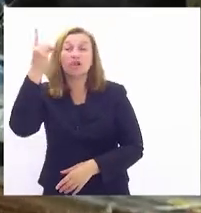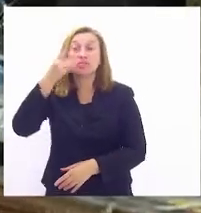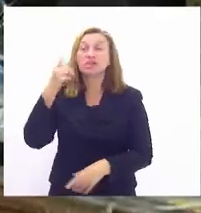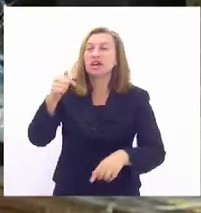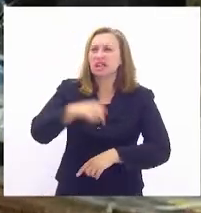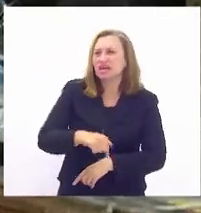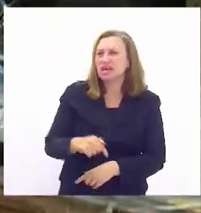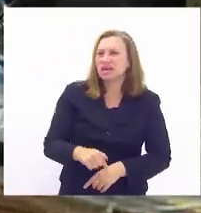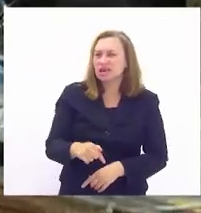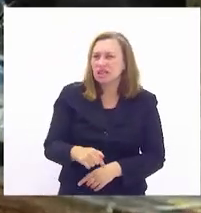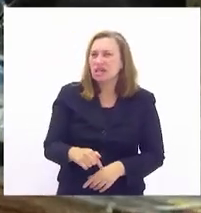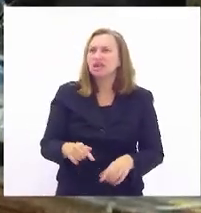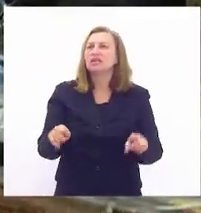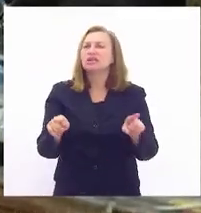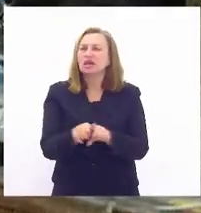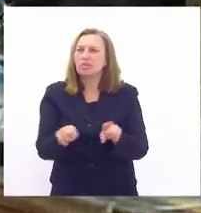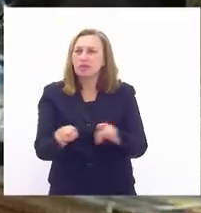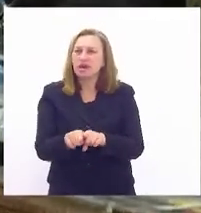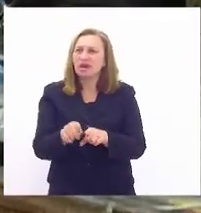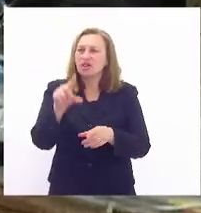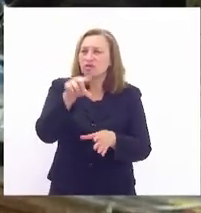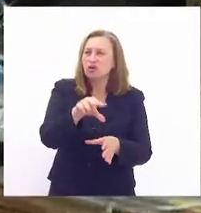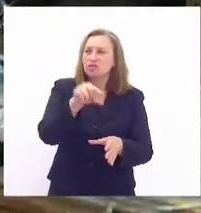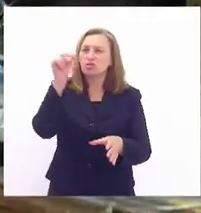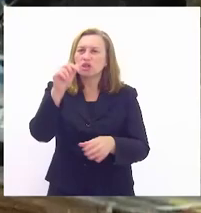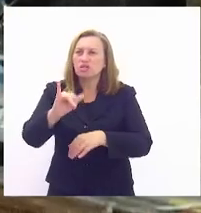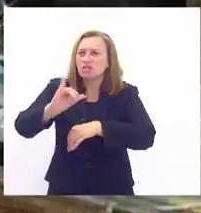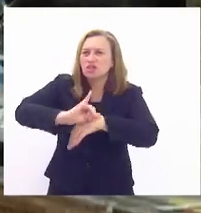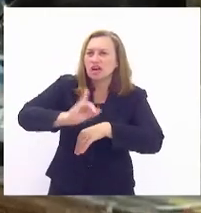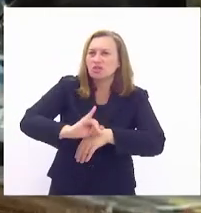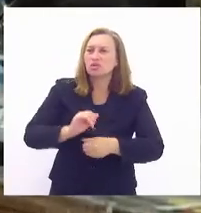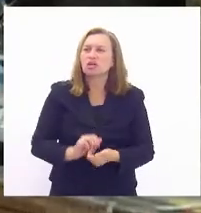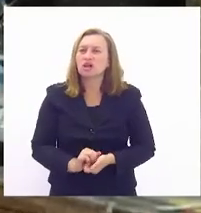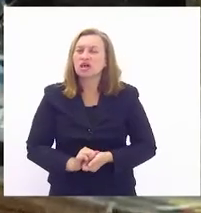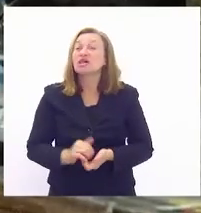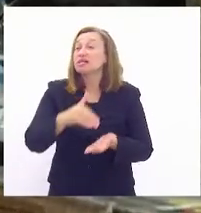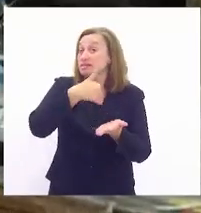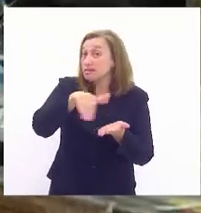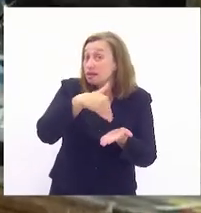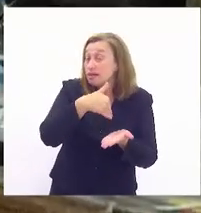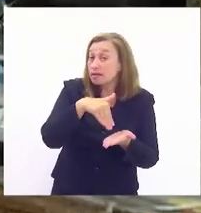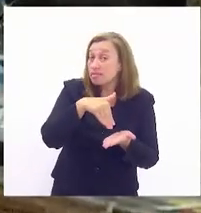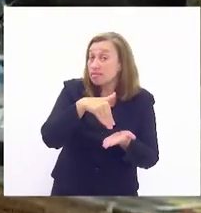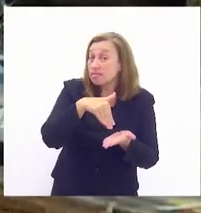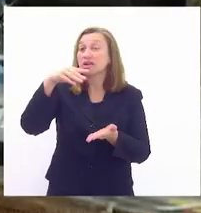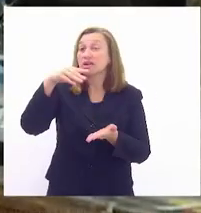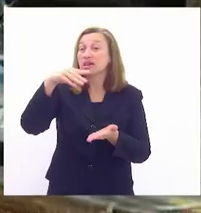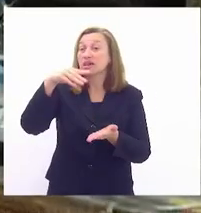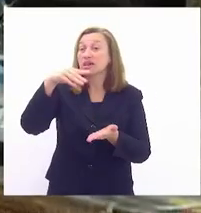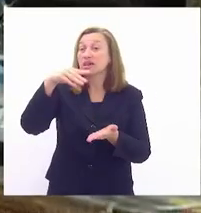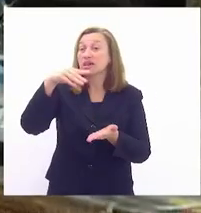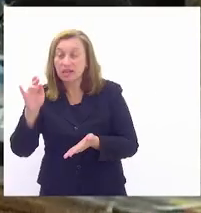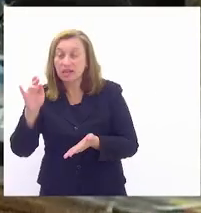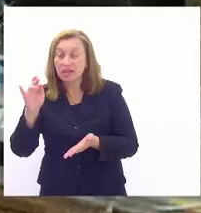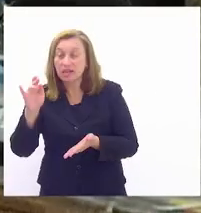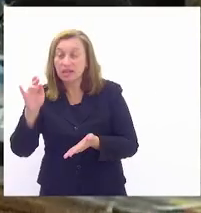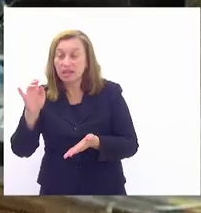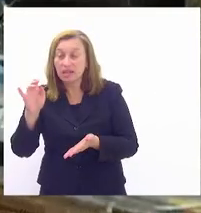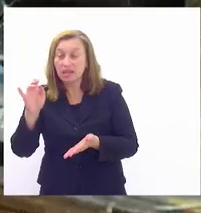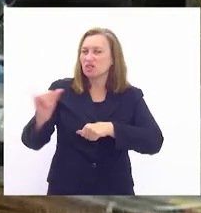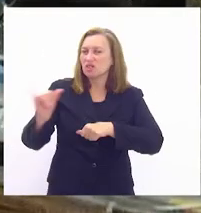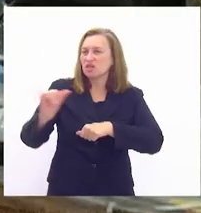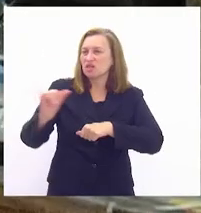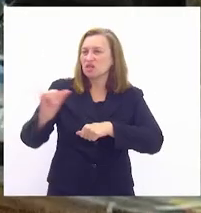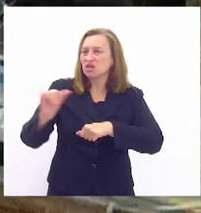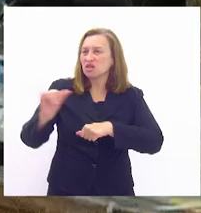pelo nepotismo, ele foi eleito por Volta Redonda, né? Foi secretário da SMAC, agora virou deputado, e